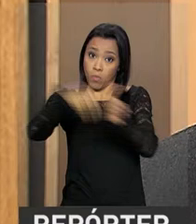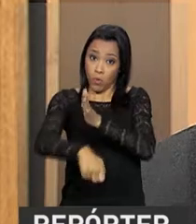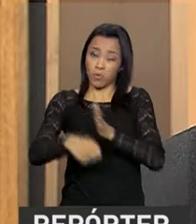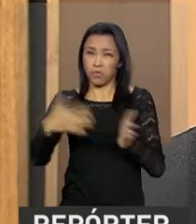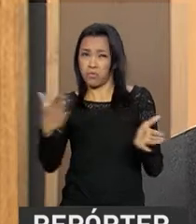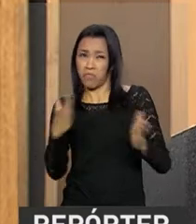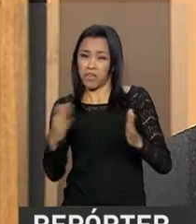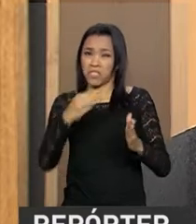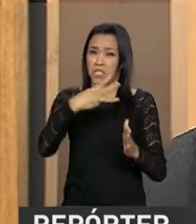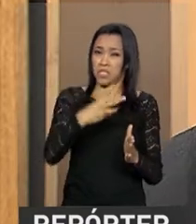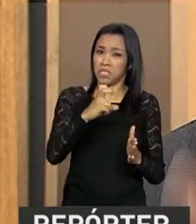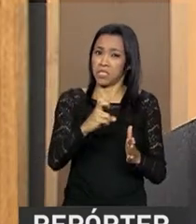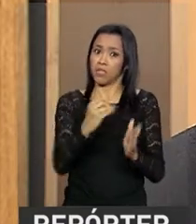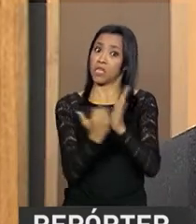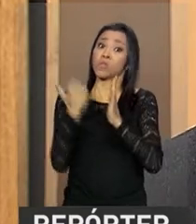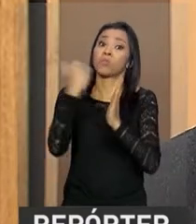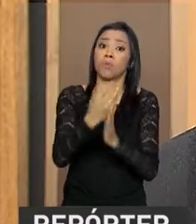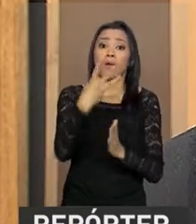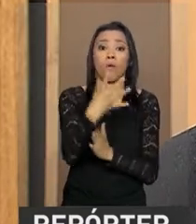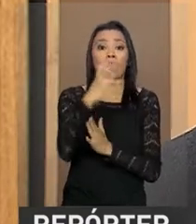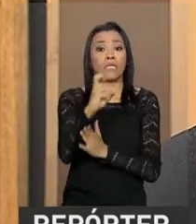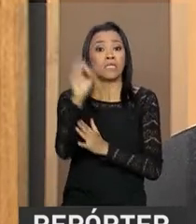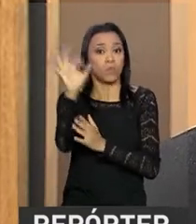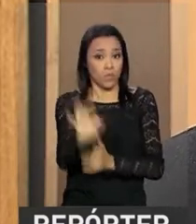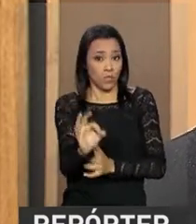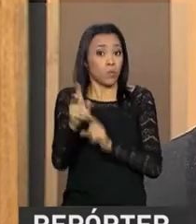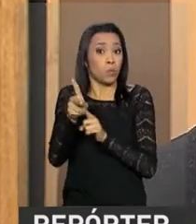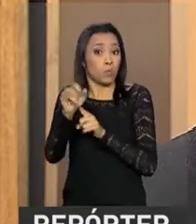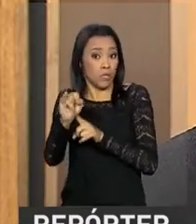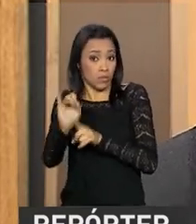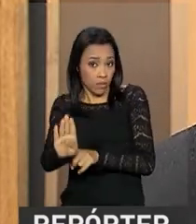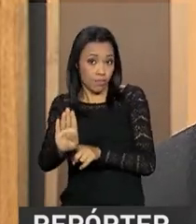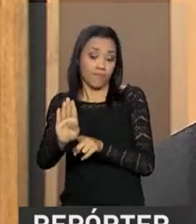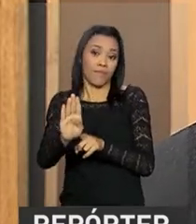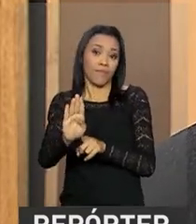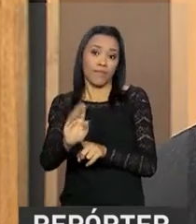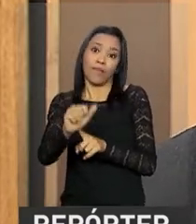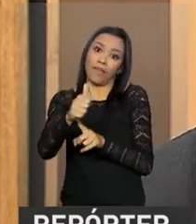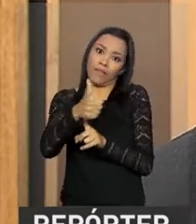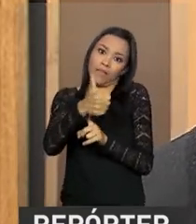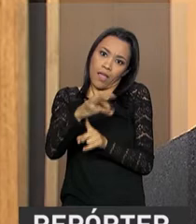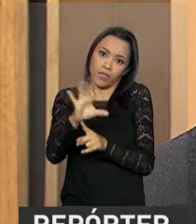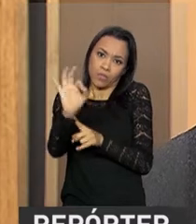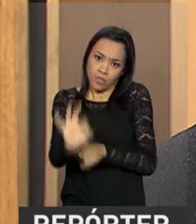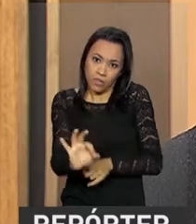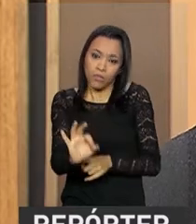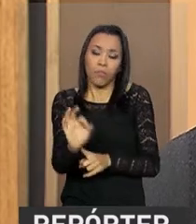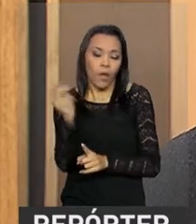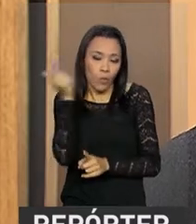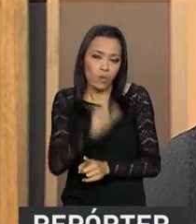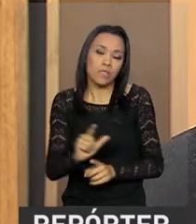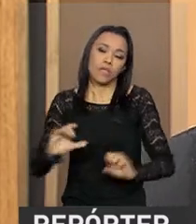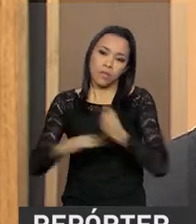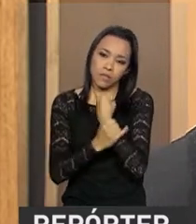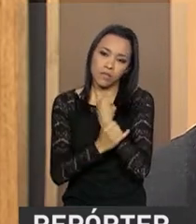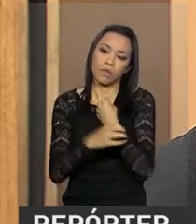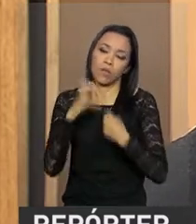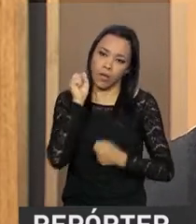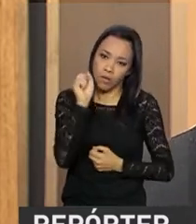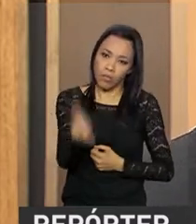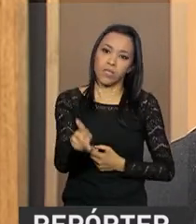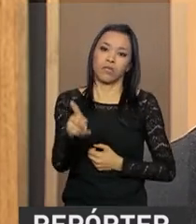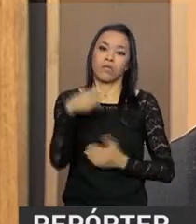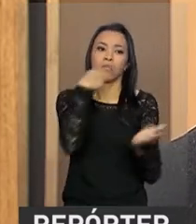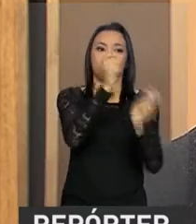pensando que vai ter que subir 45 por cento do pib algo desse estilo 10 pontos percentuais para poder sustentar o pagamento da previdência